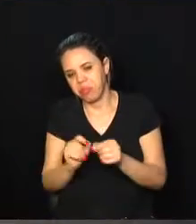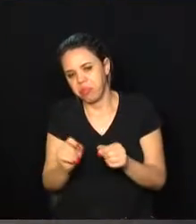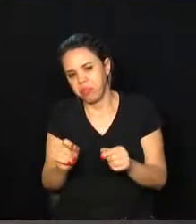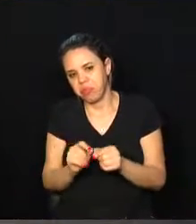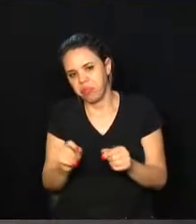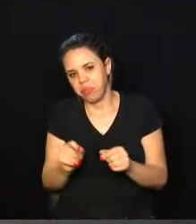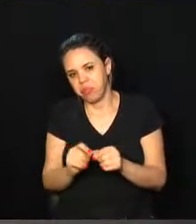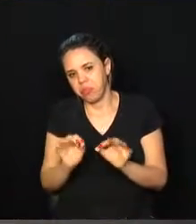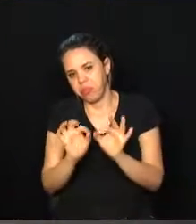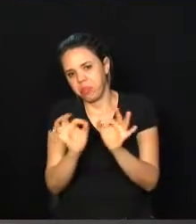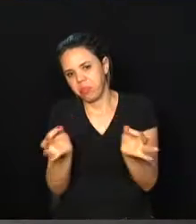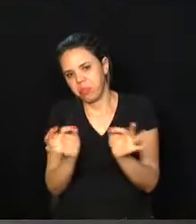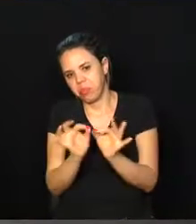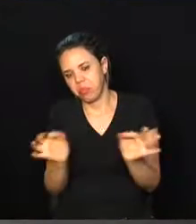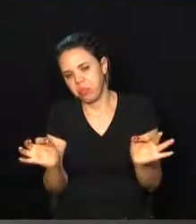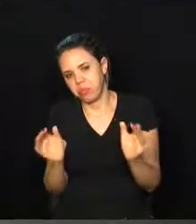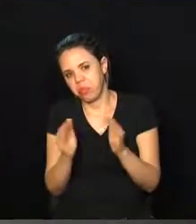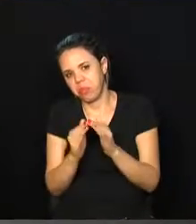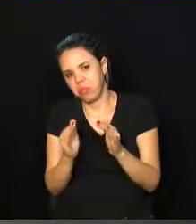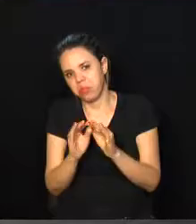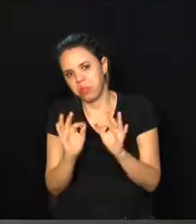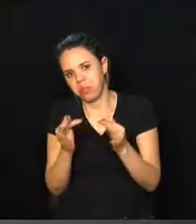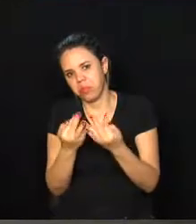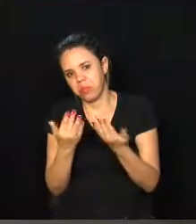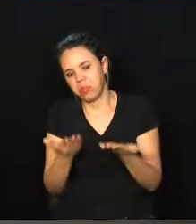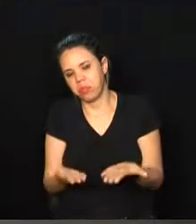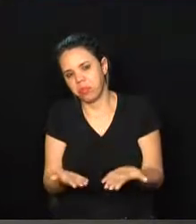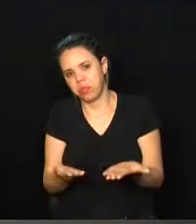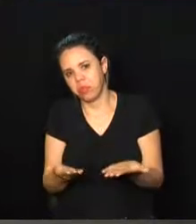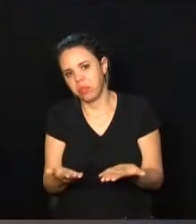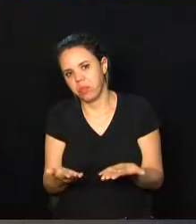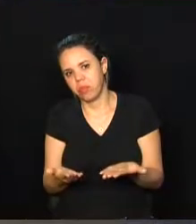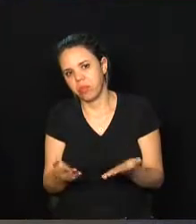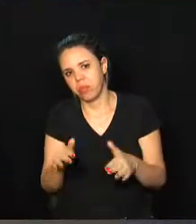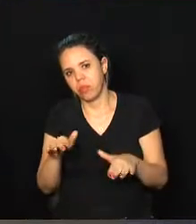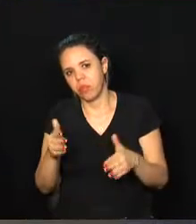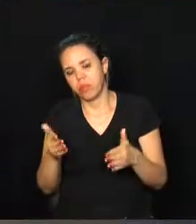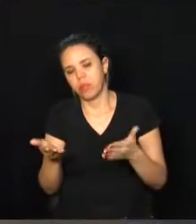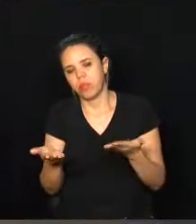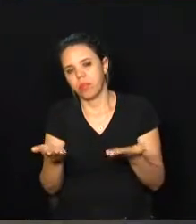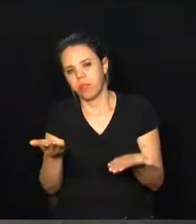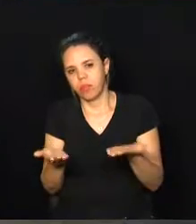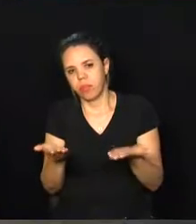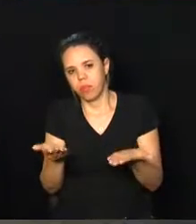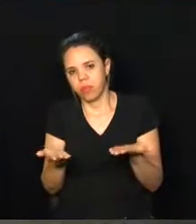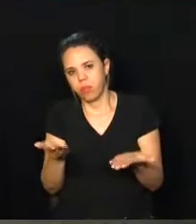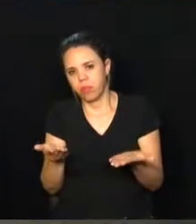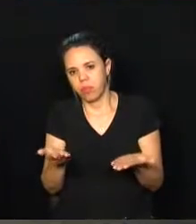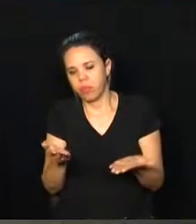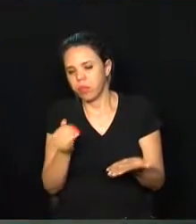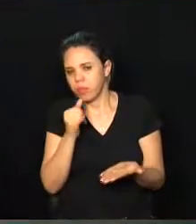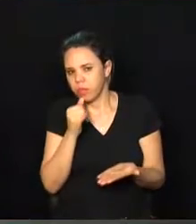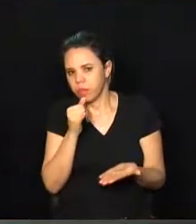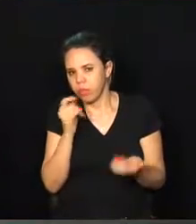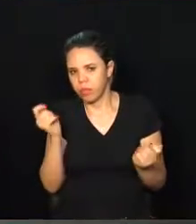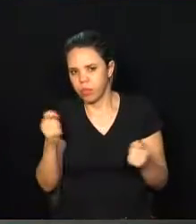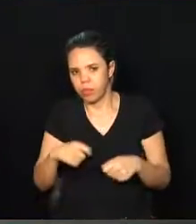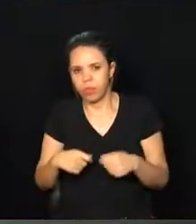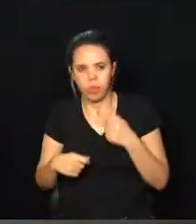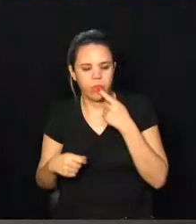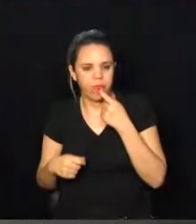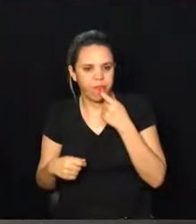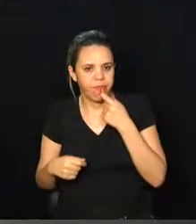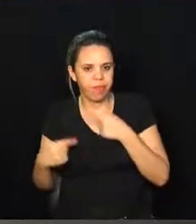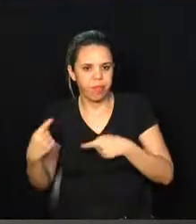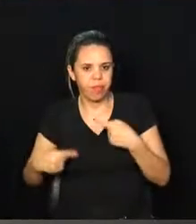uma simples residência unifamiliar na questão dos níveis, como a gente está